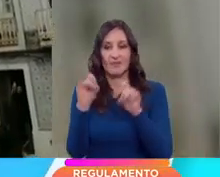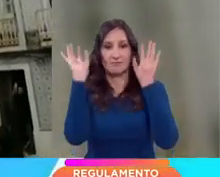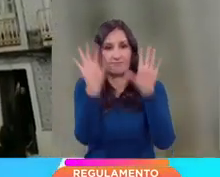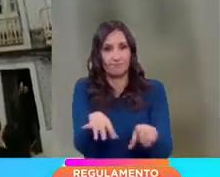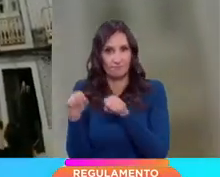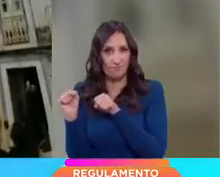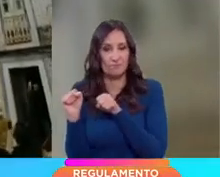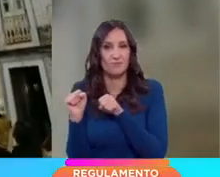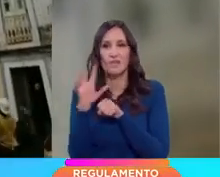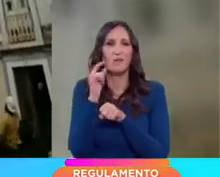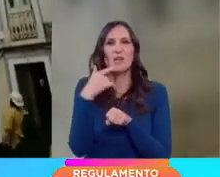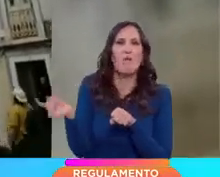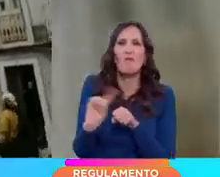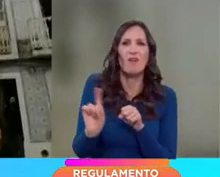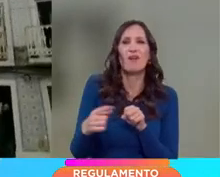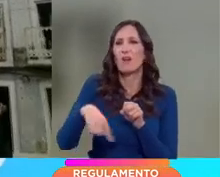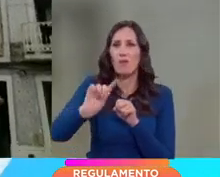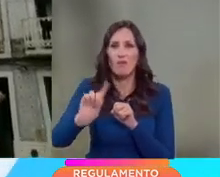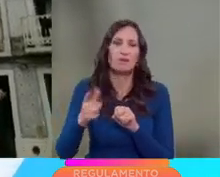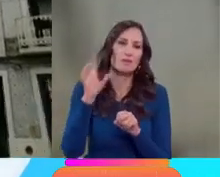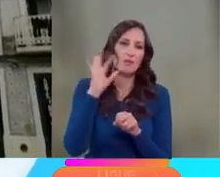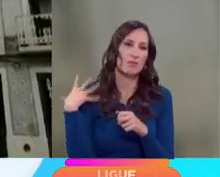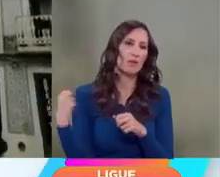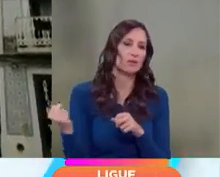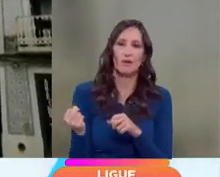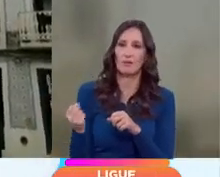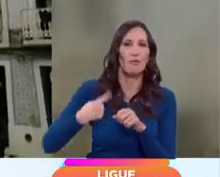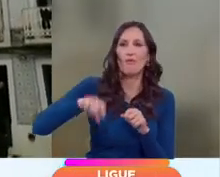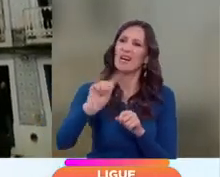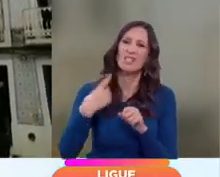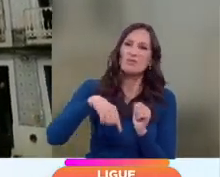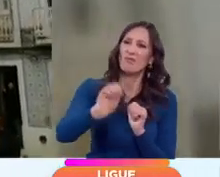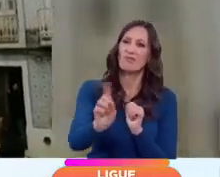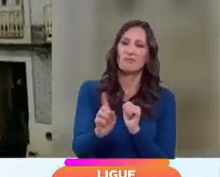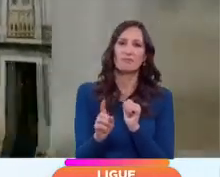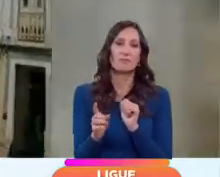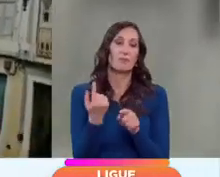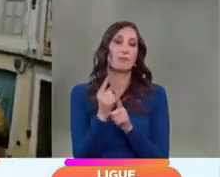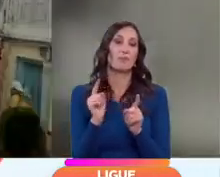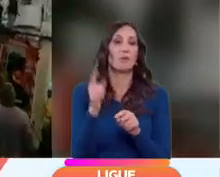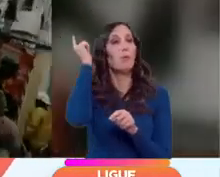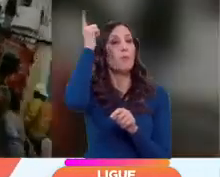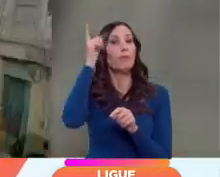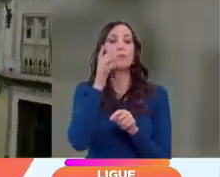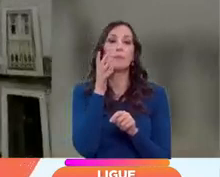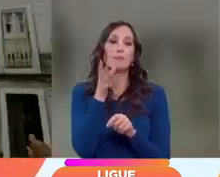travá-lo? Sim. Tentaram dizer, não vá, é perigoso. E tentaram agarrar mesmo para não ir. Porque o bombeiro disse que